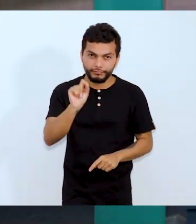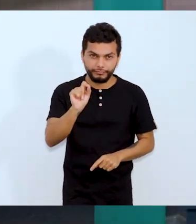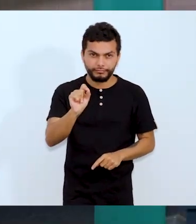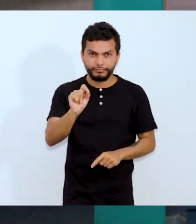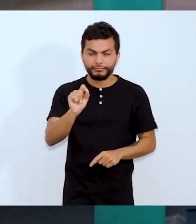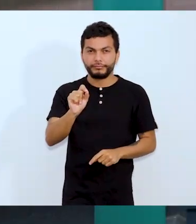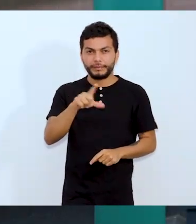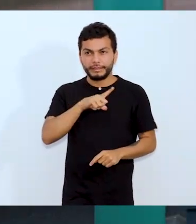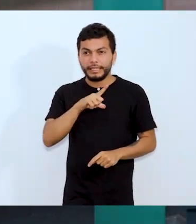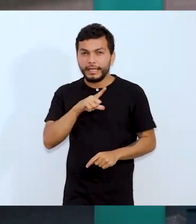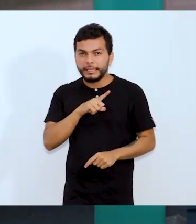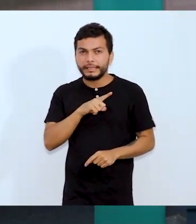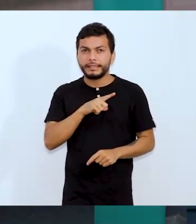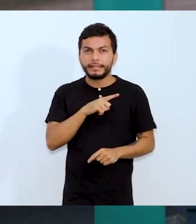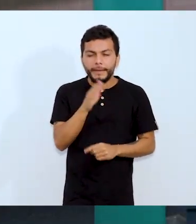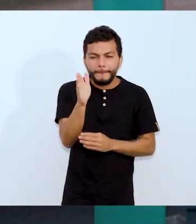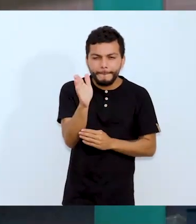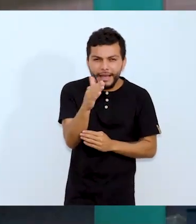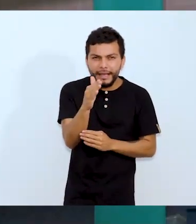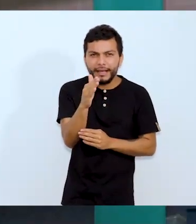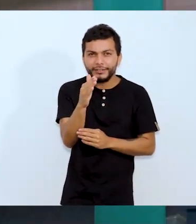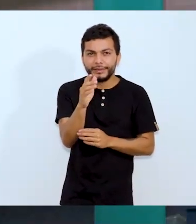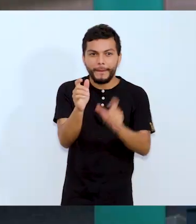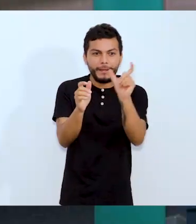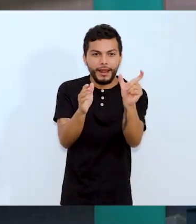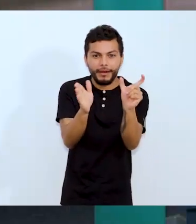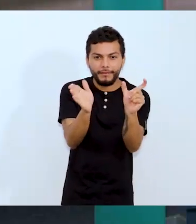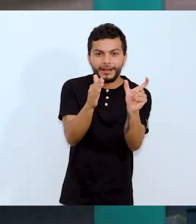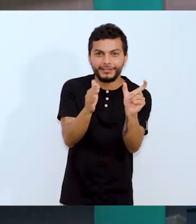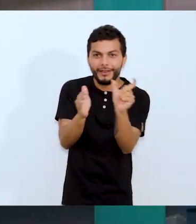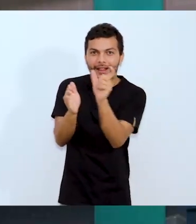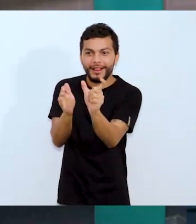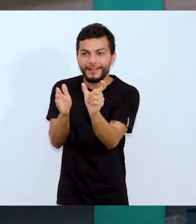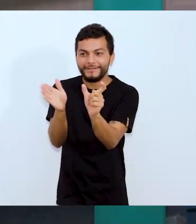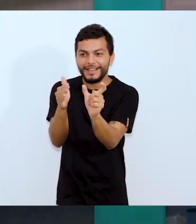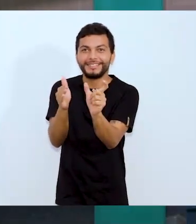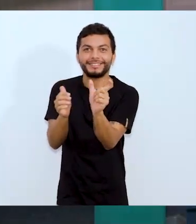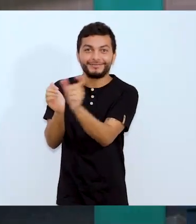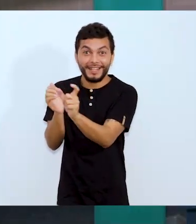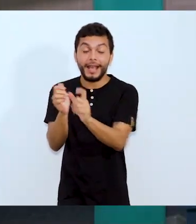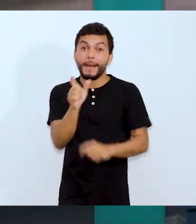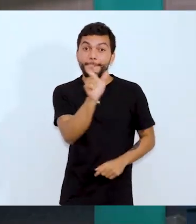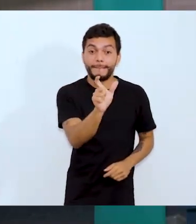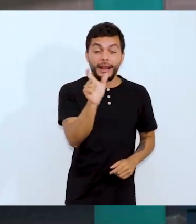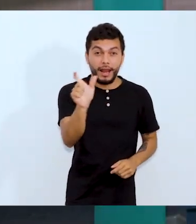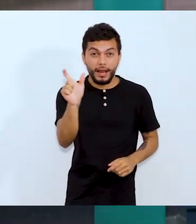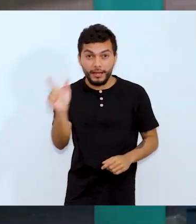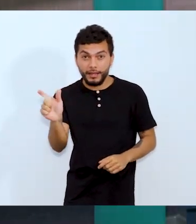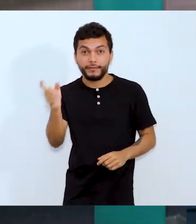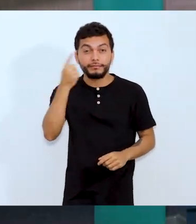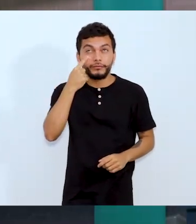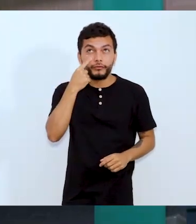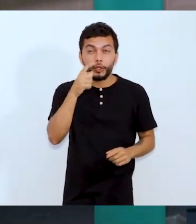pequenos espaços que separam uma palavra da outra. As palavras, como a gente sempre está vendo, não